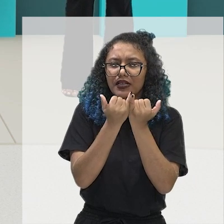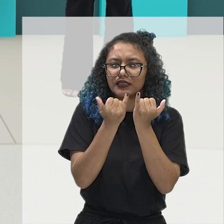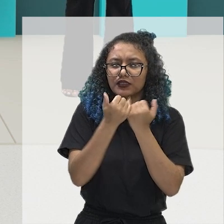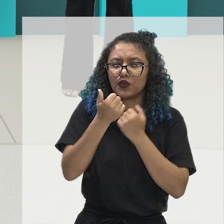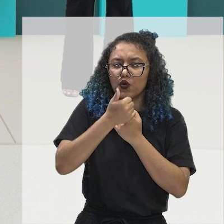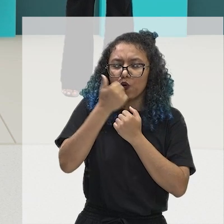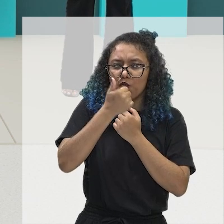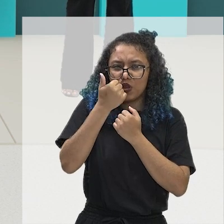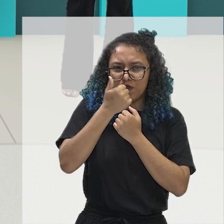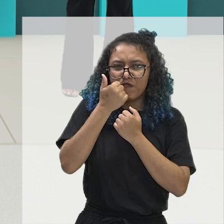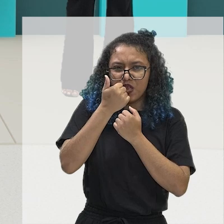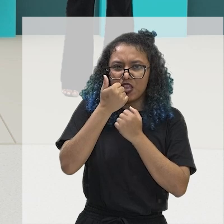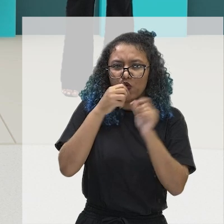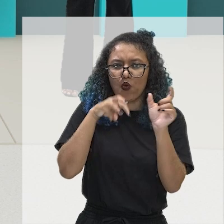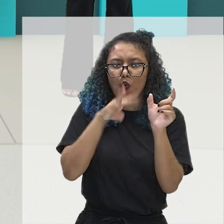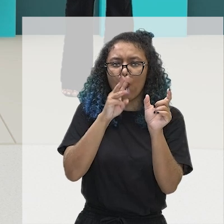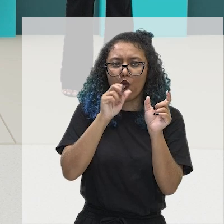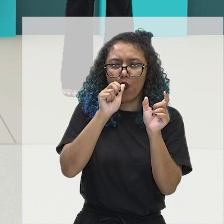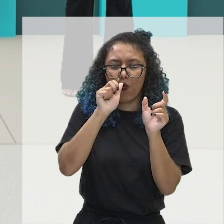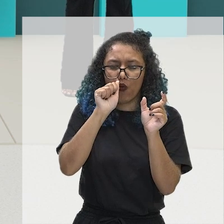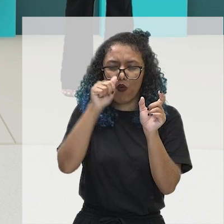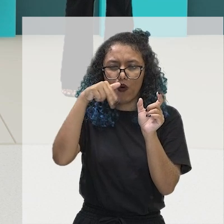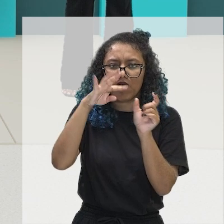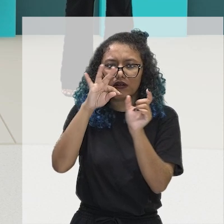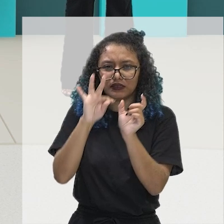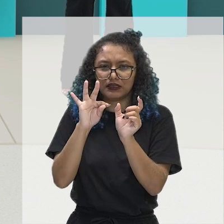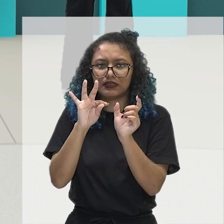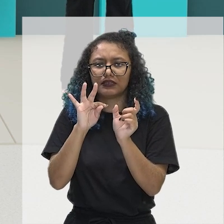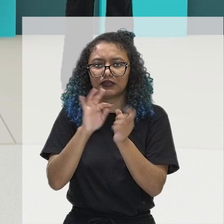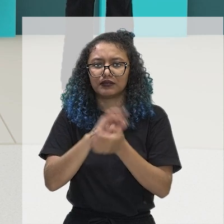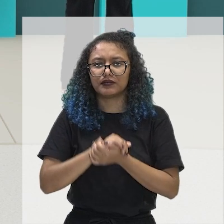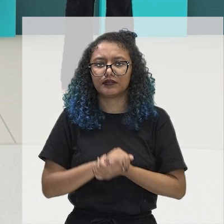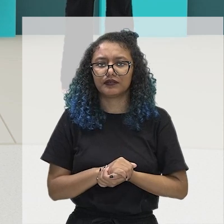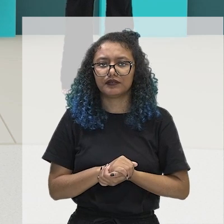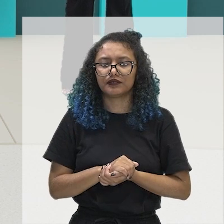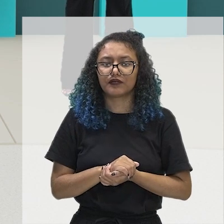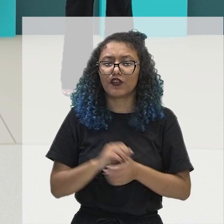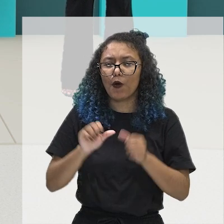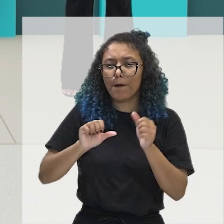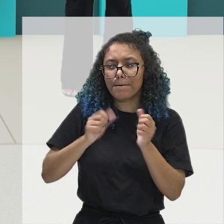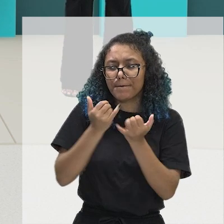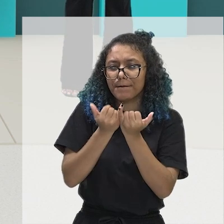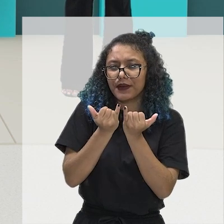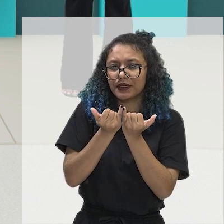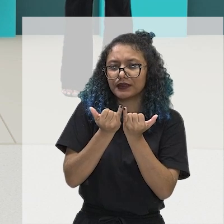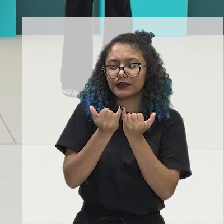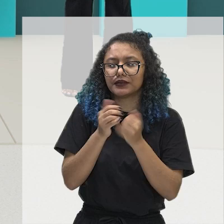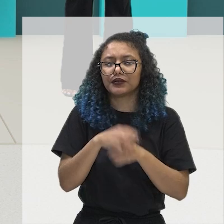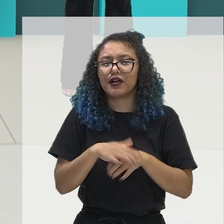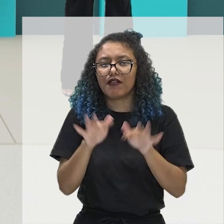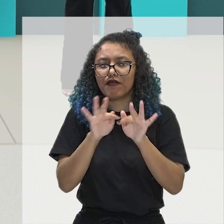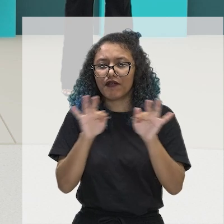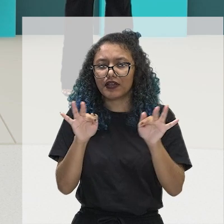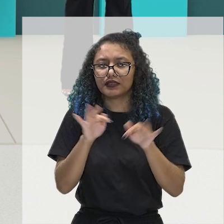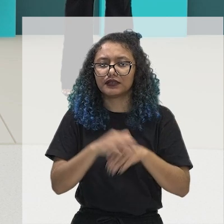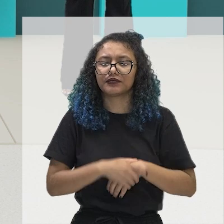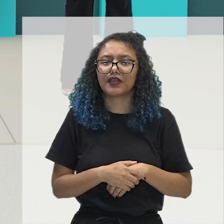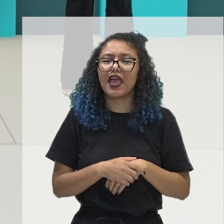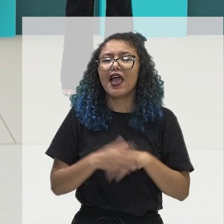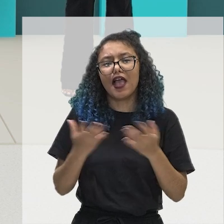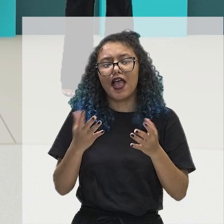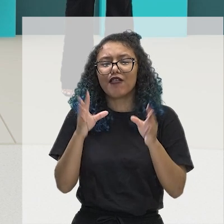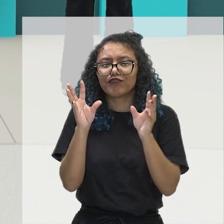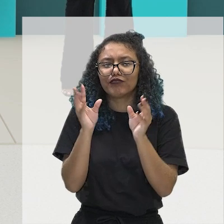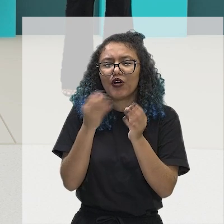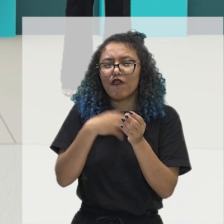Wanna, want to, wanna. I'm going to, gonna. I'm gonna travel. I'm gonna travel. Fica uma